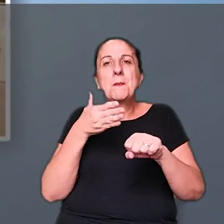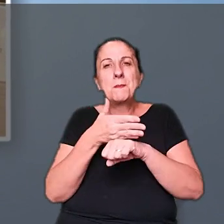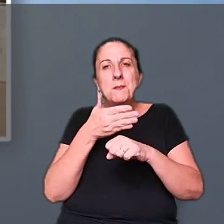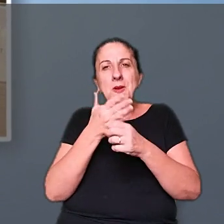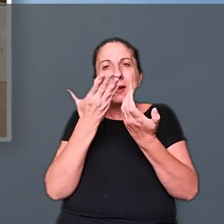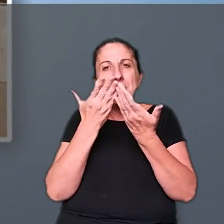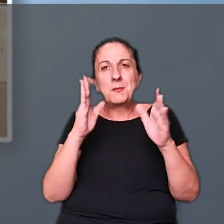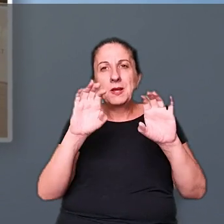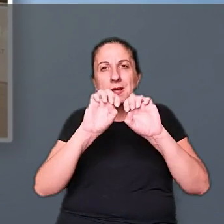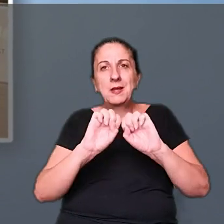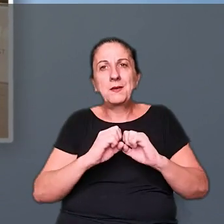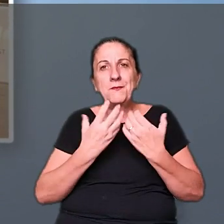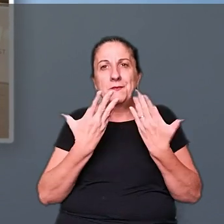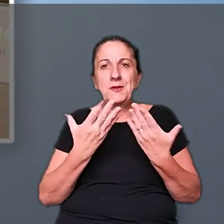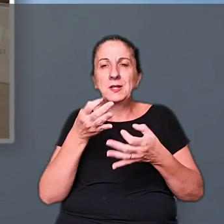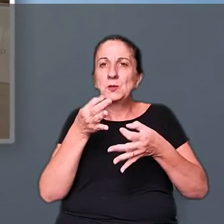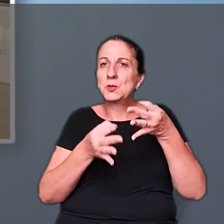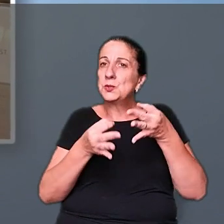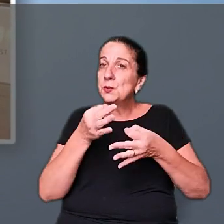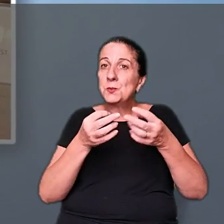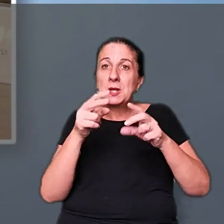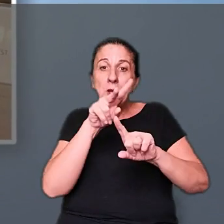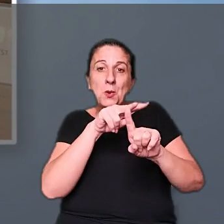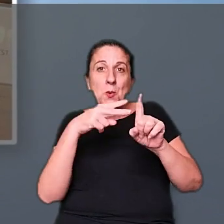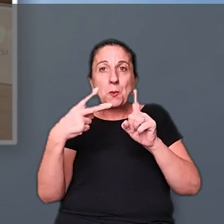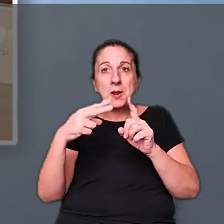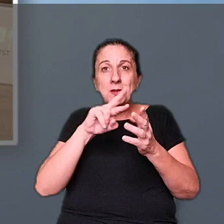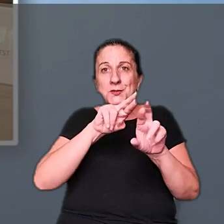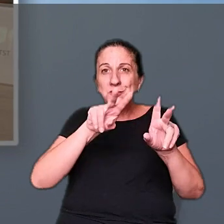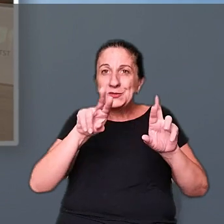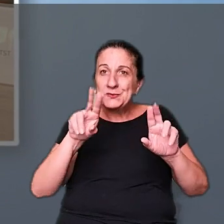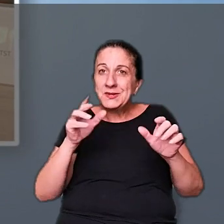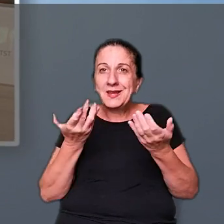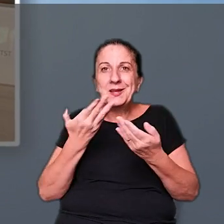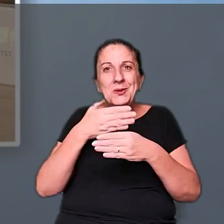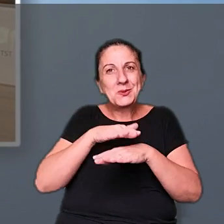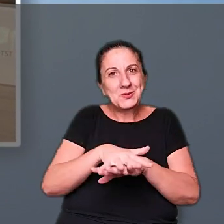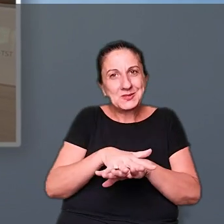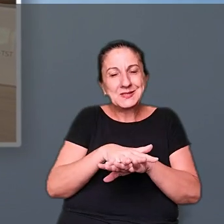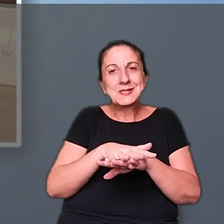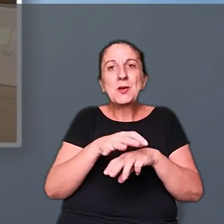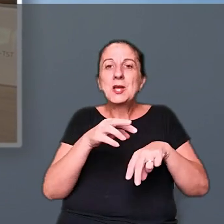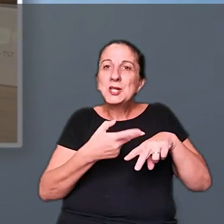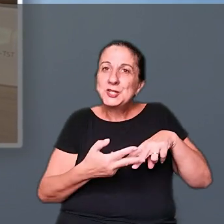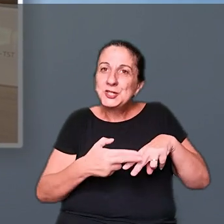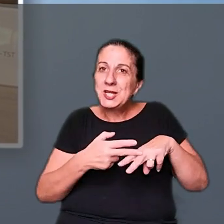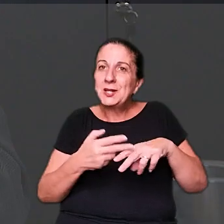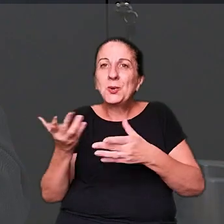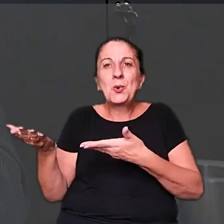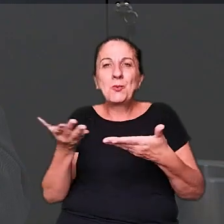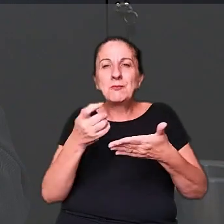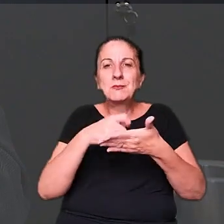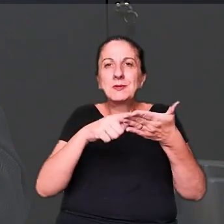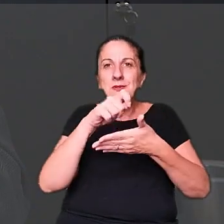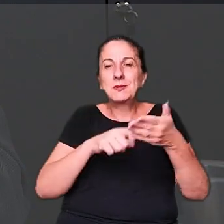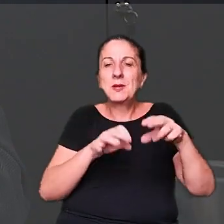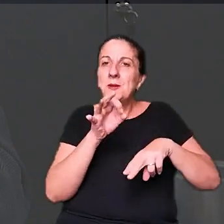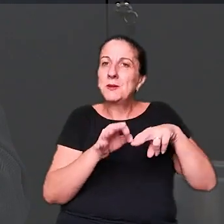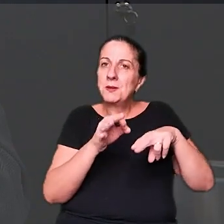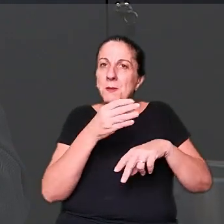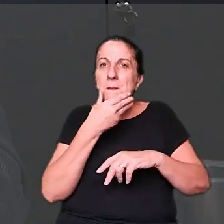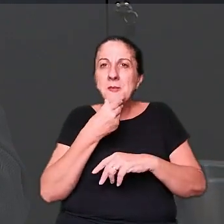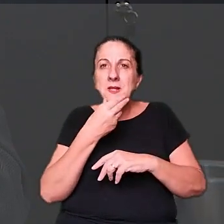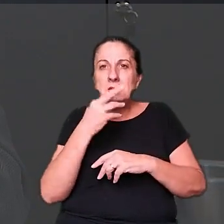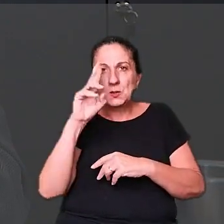a participar da abertura do evento Julgamento com Perspectiva de Diversidade e Inclusão, Gênero. O convite foi assinado